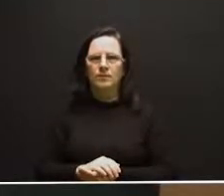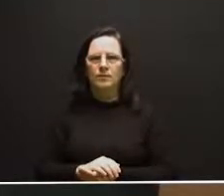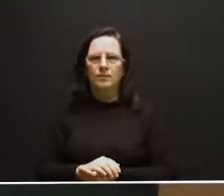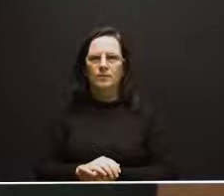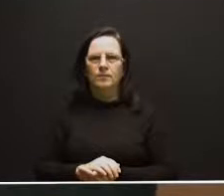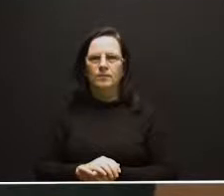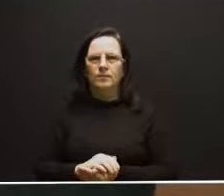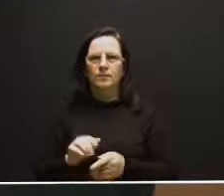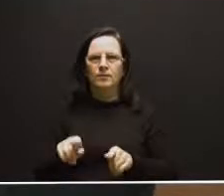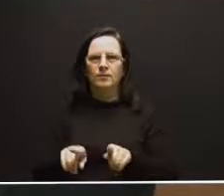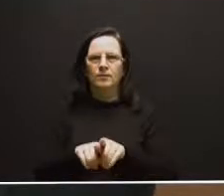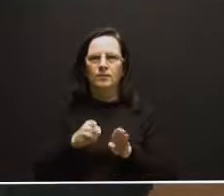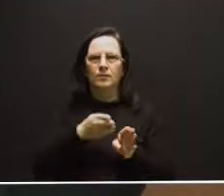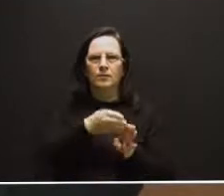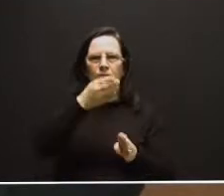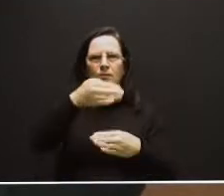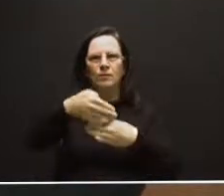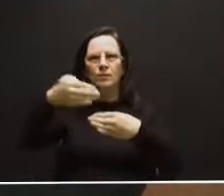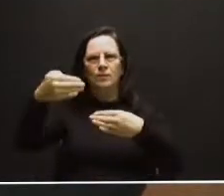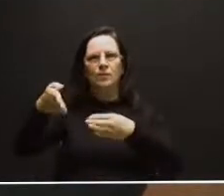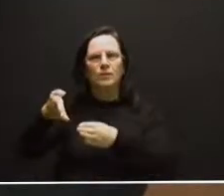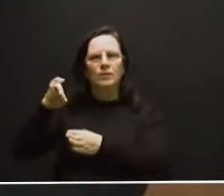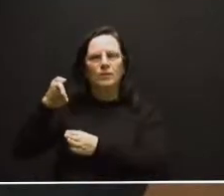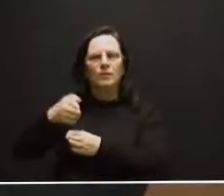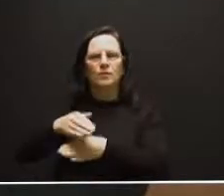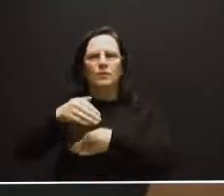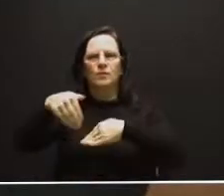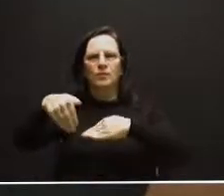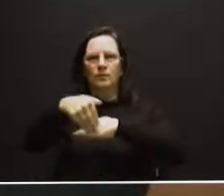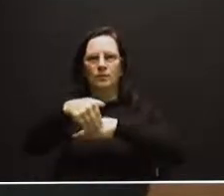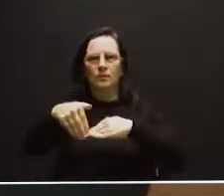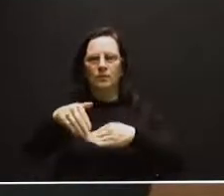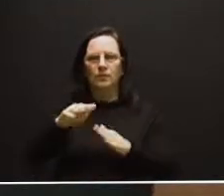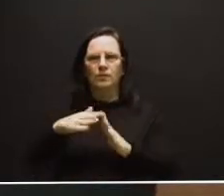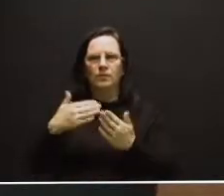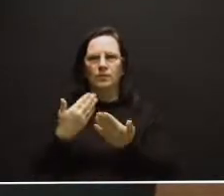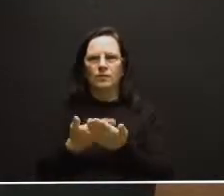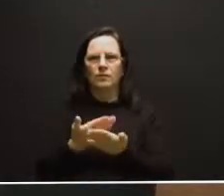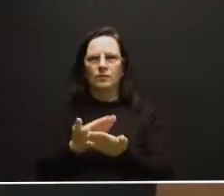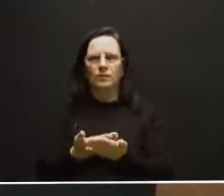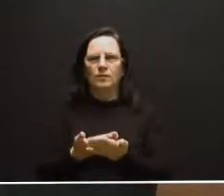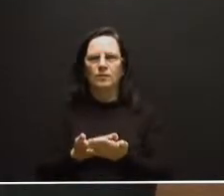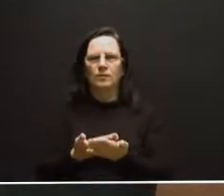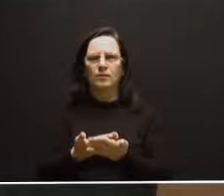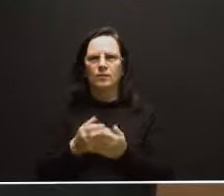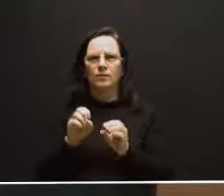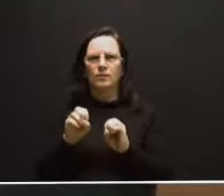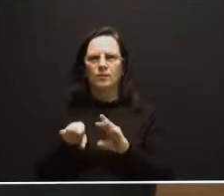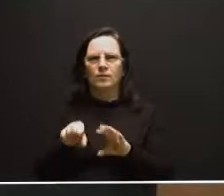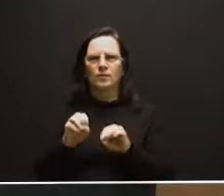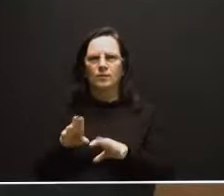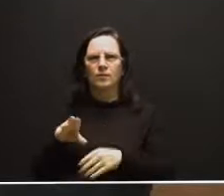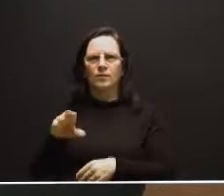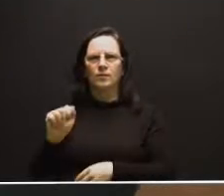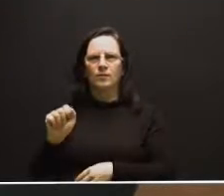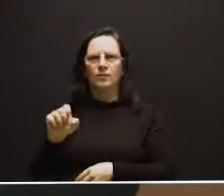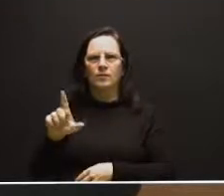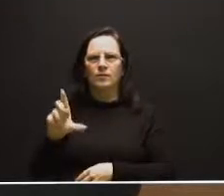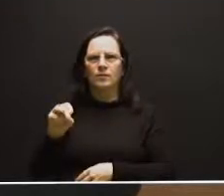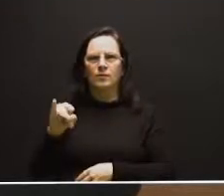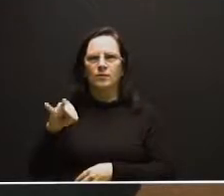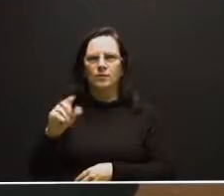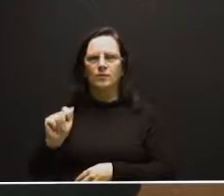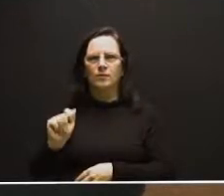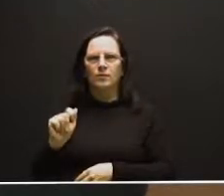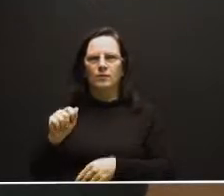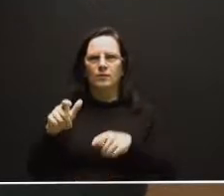muros grades e calçadas da unidade municipal de ensino almeida monteiro de